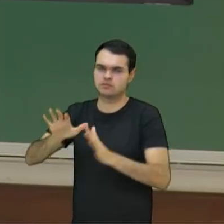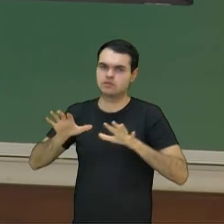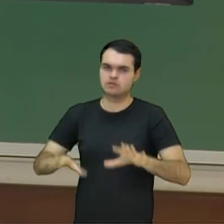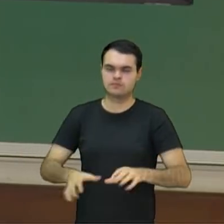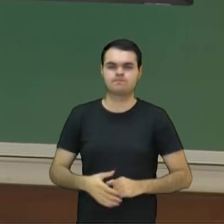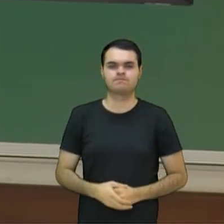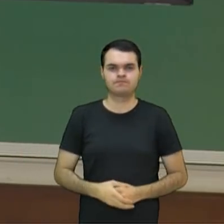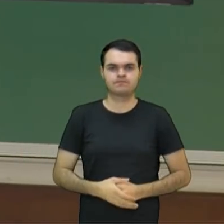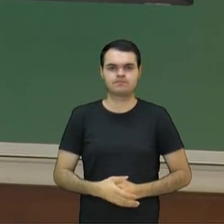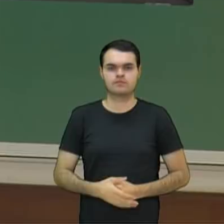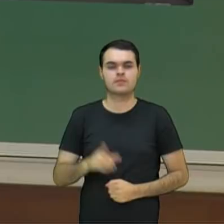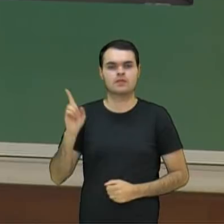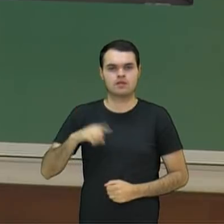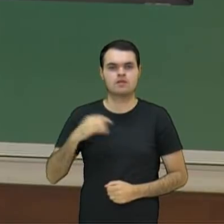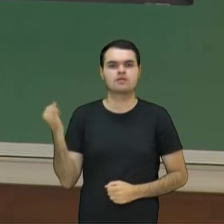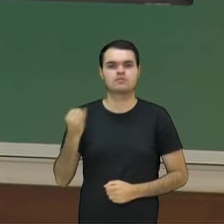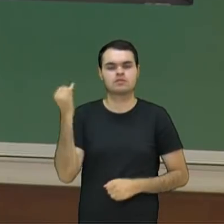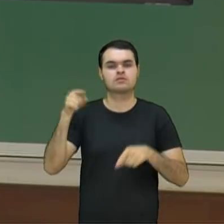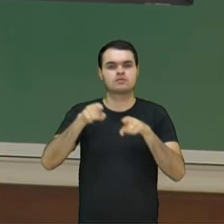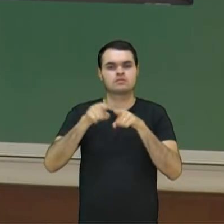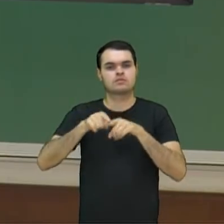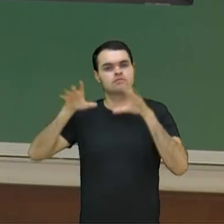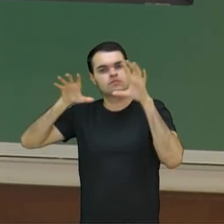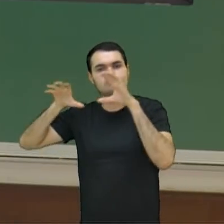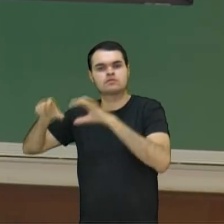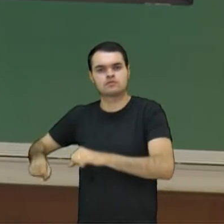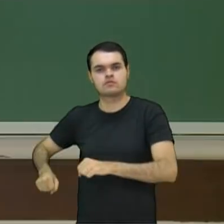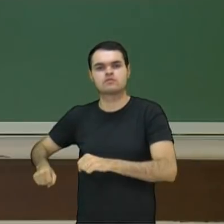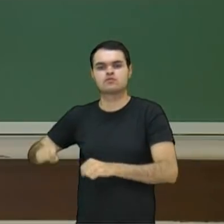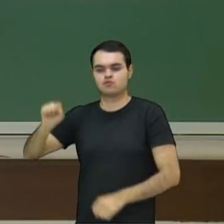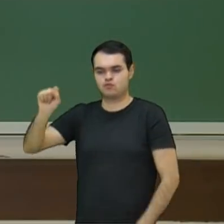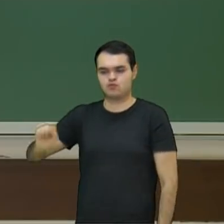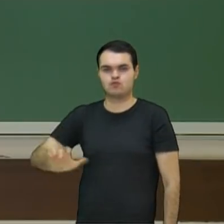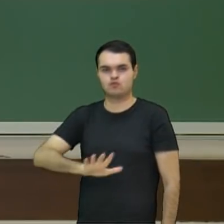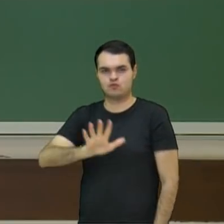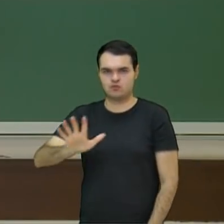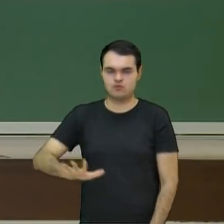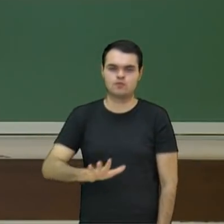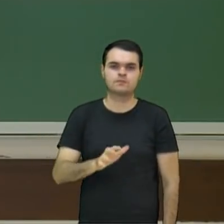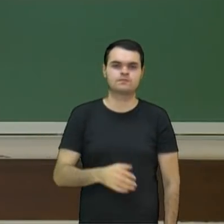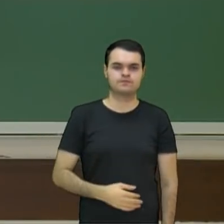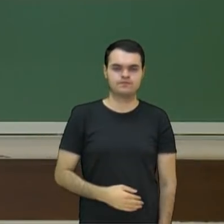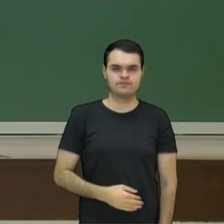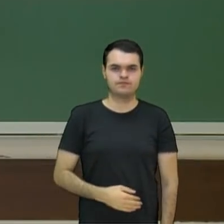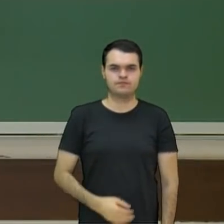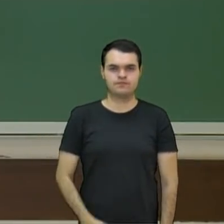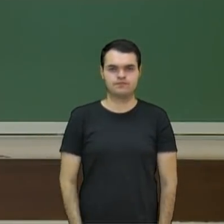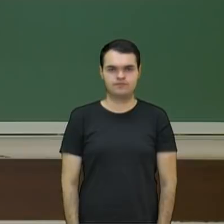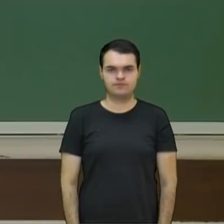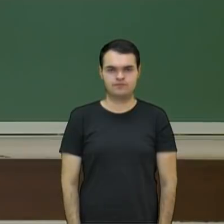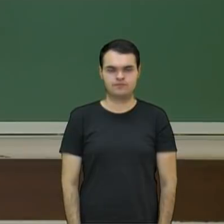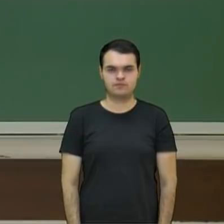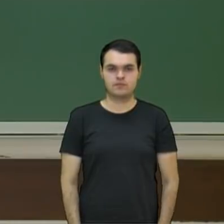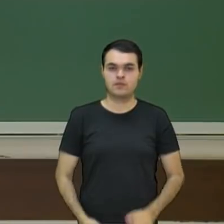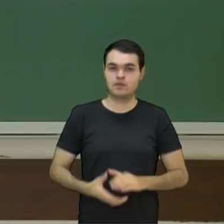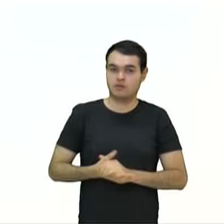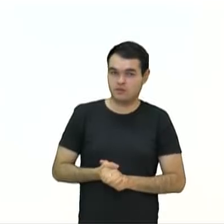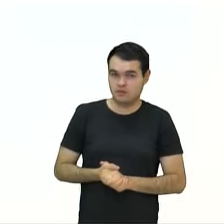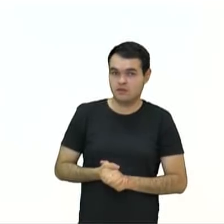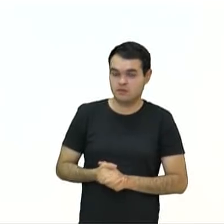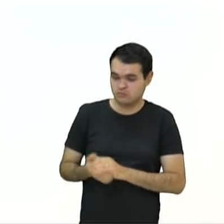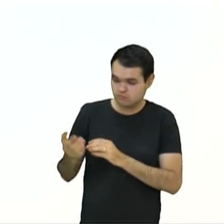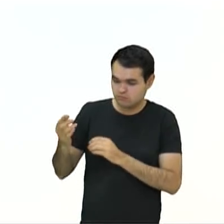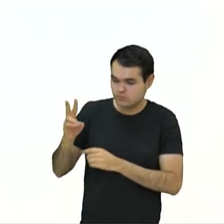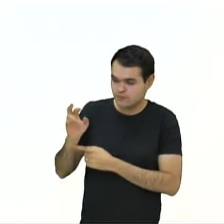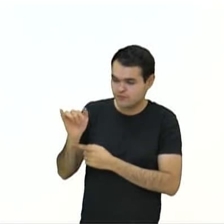ali. E elas foram importantes também para a ocupação do interior do Sudeste. Né? A Vila de São Paulo, que a gente falou lá do início